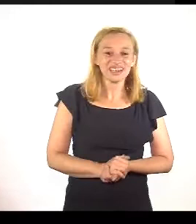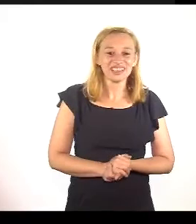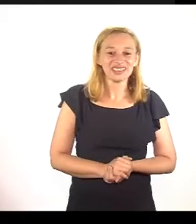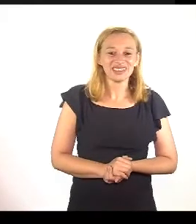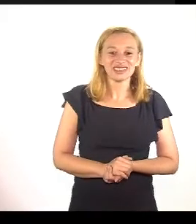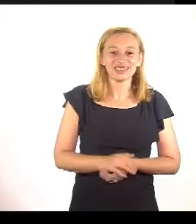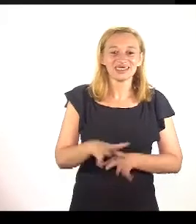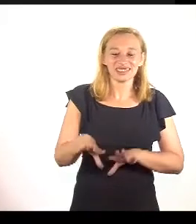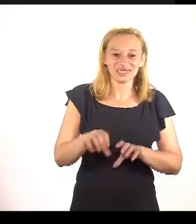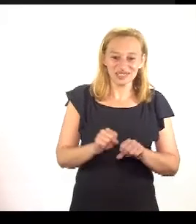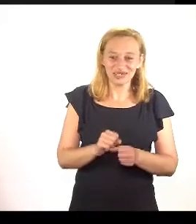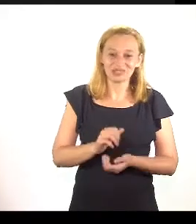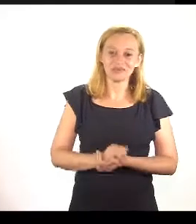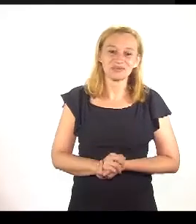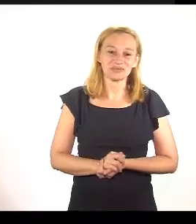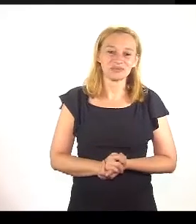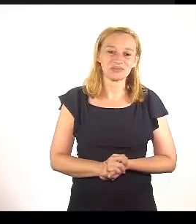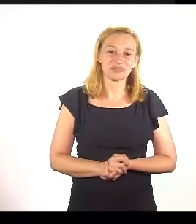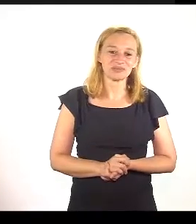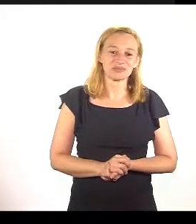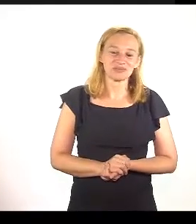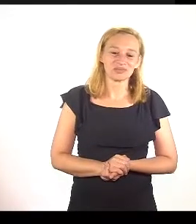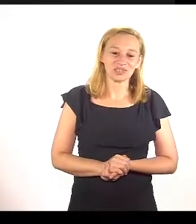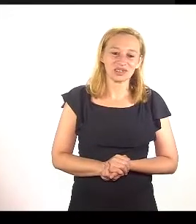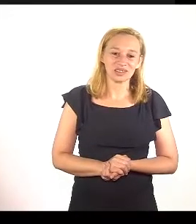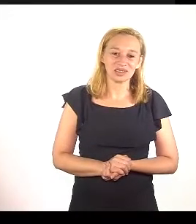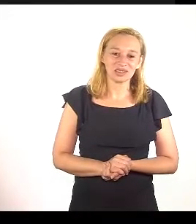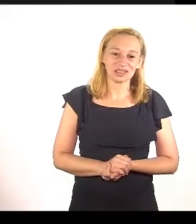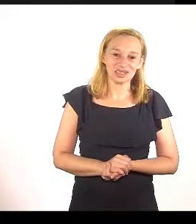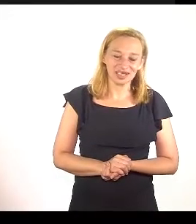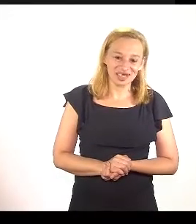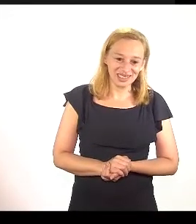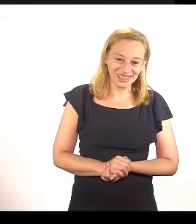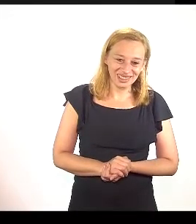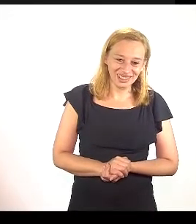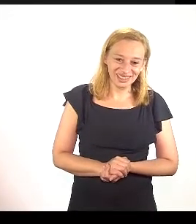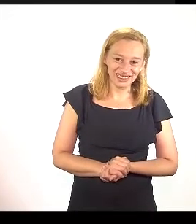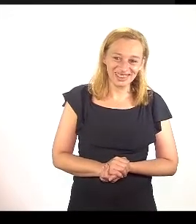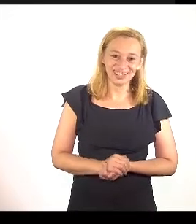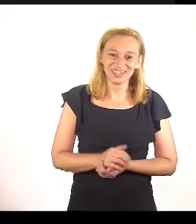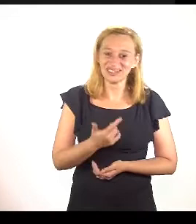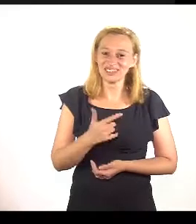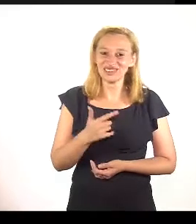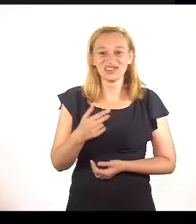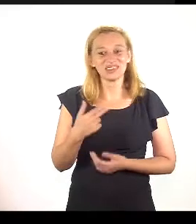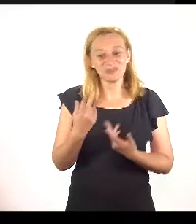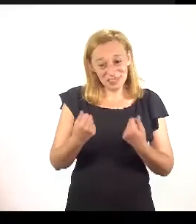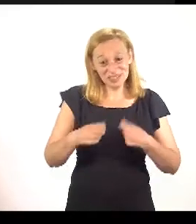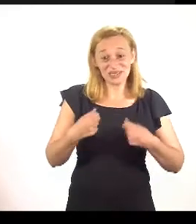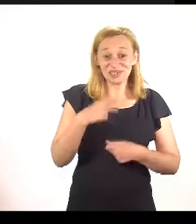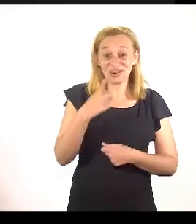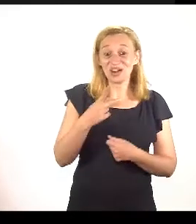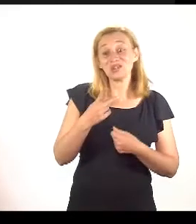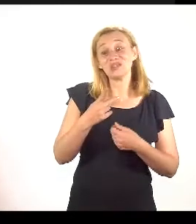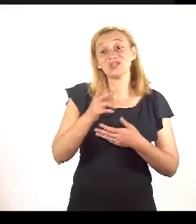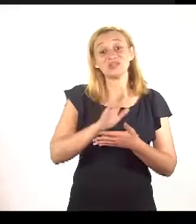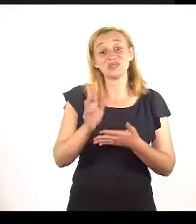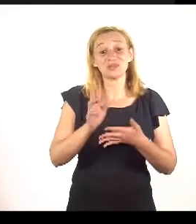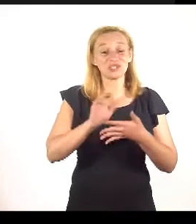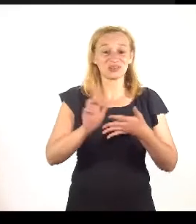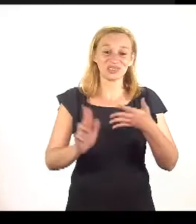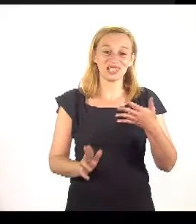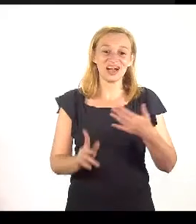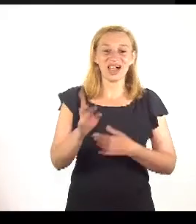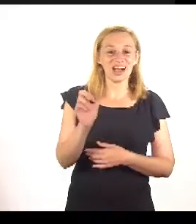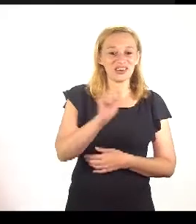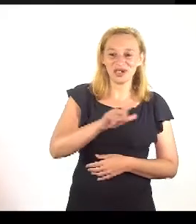Marçal Justem Filho, o concurso dele, professor Agomboca, eu vou ter que falar um monte, gente. Professor Rafael Vera, tem tantos,